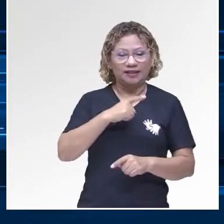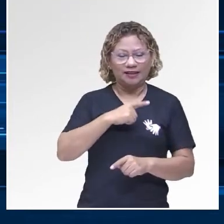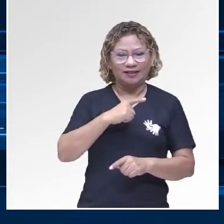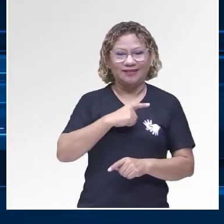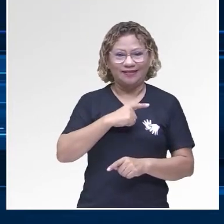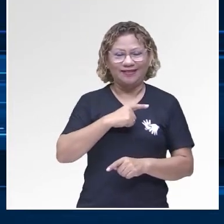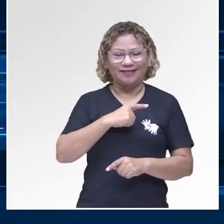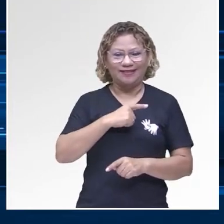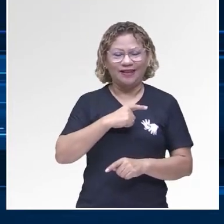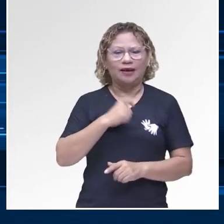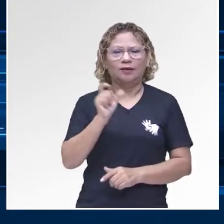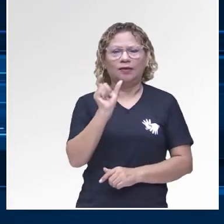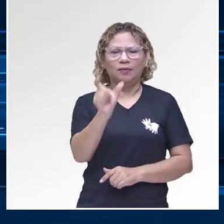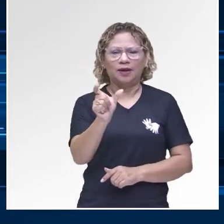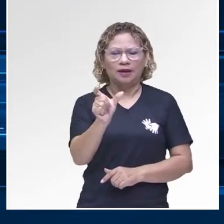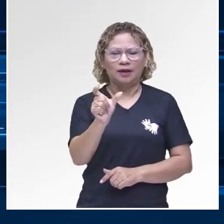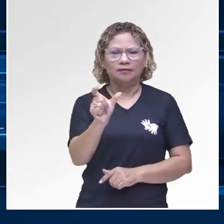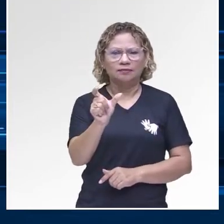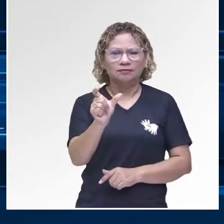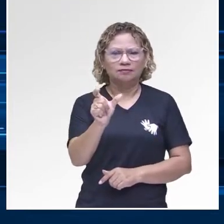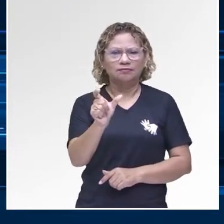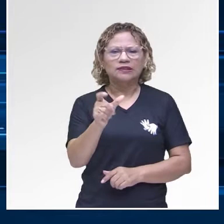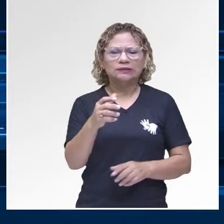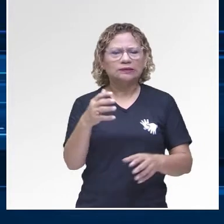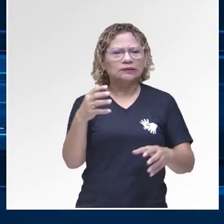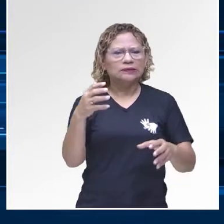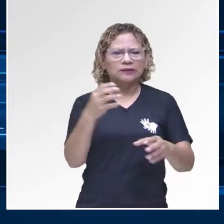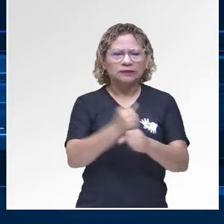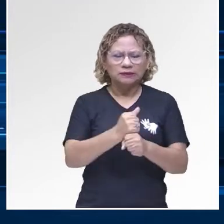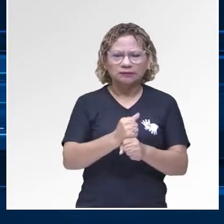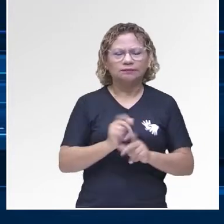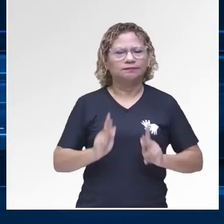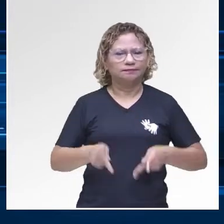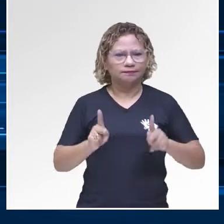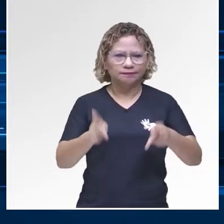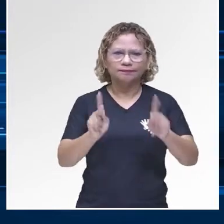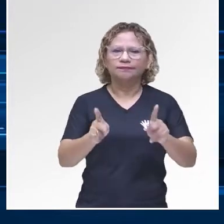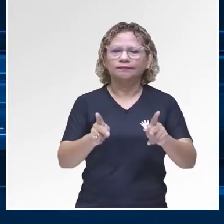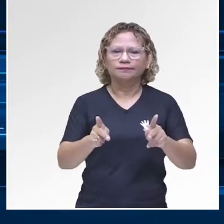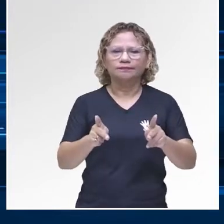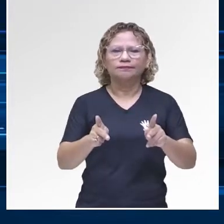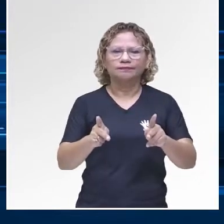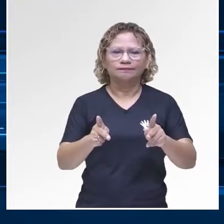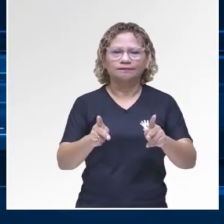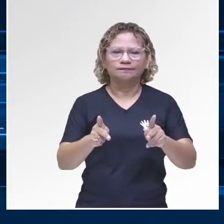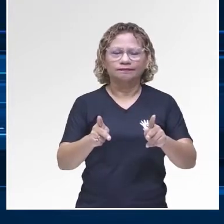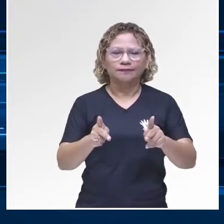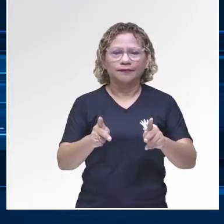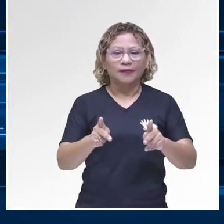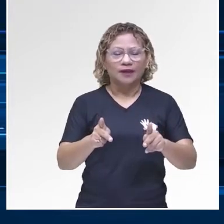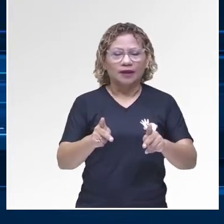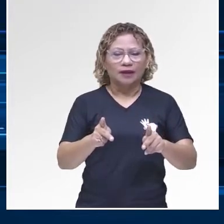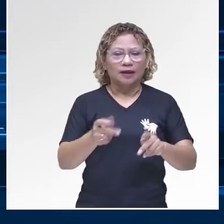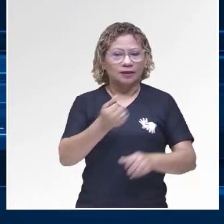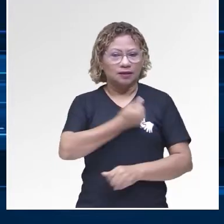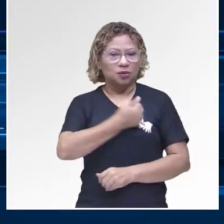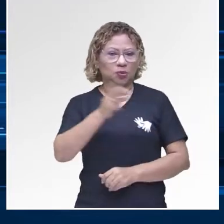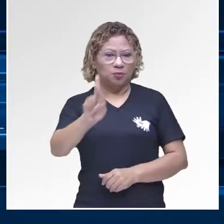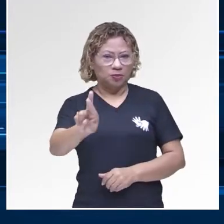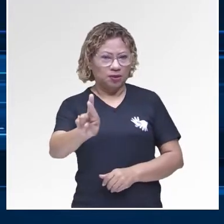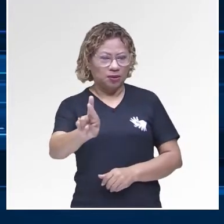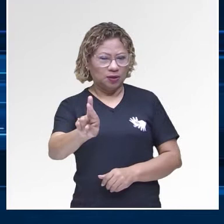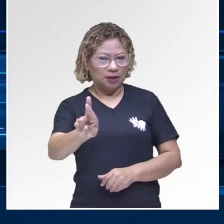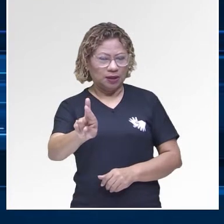segundo, é igual à soma do termo anterior com uma constante R. Esse número R é chamado